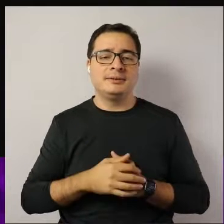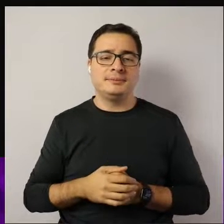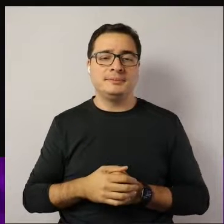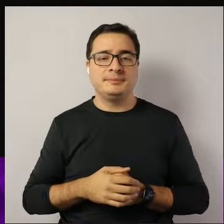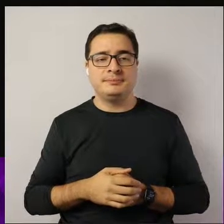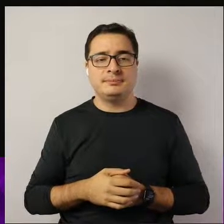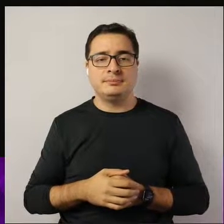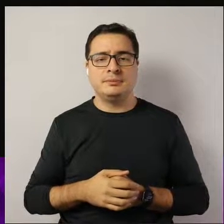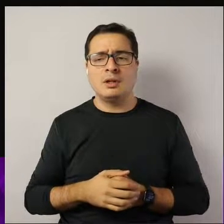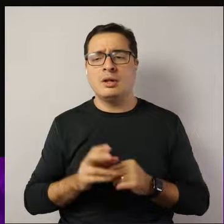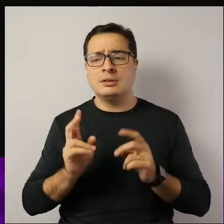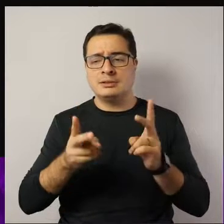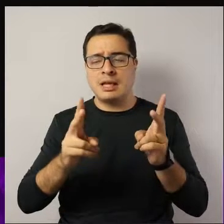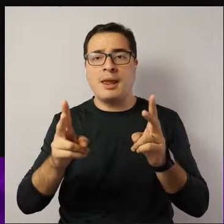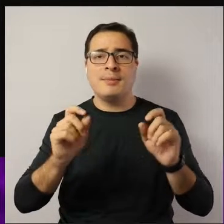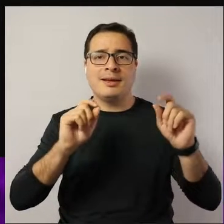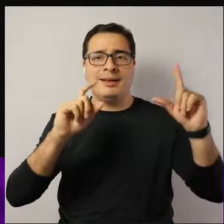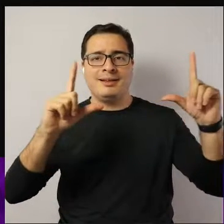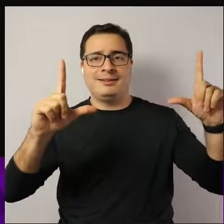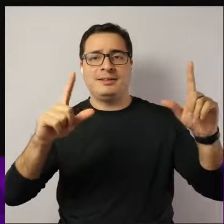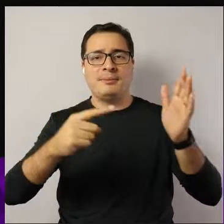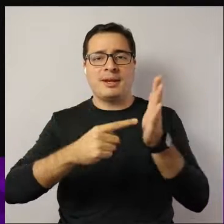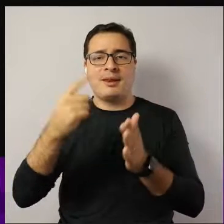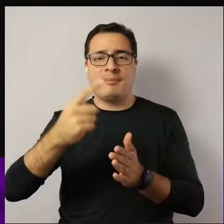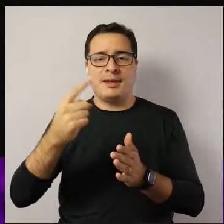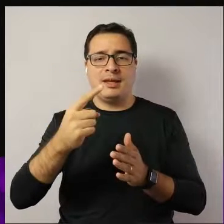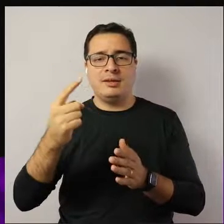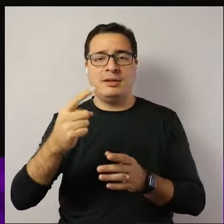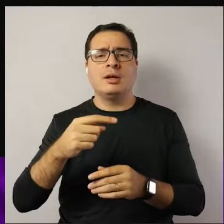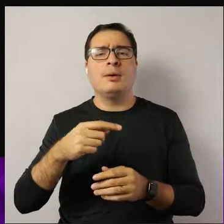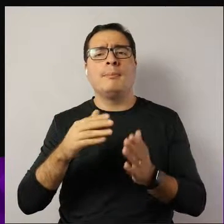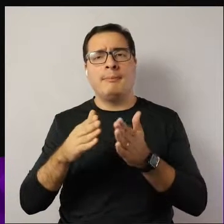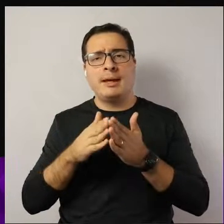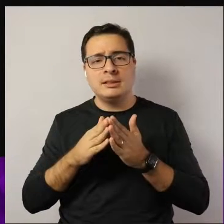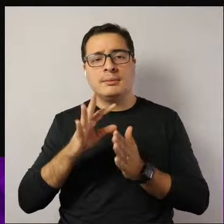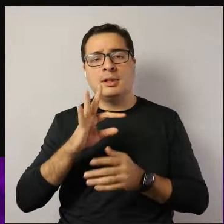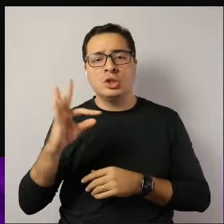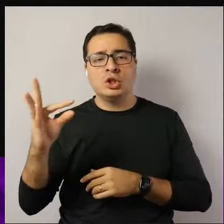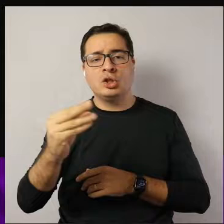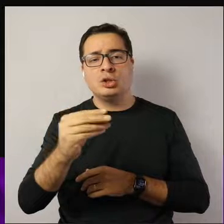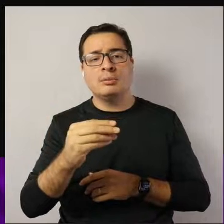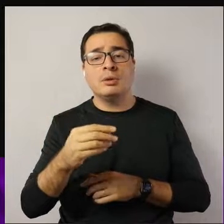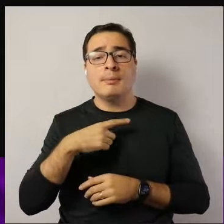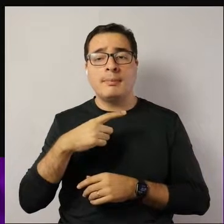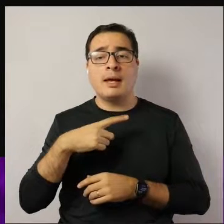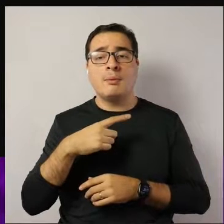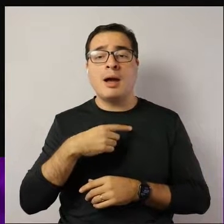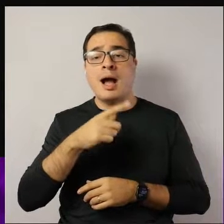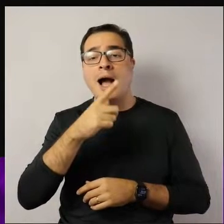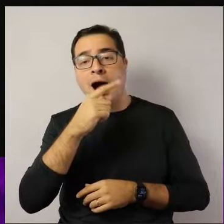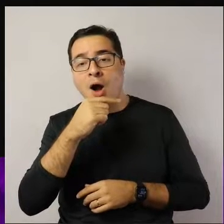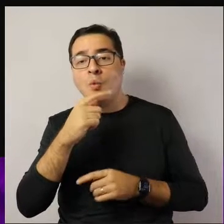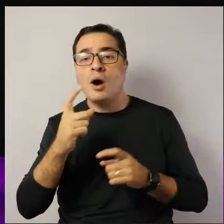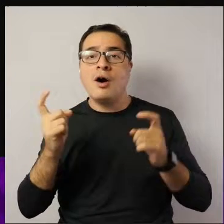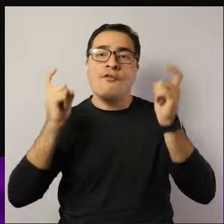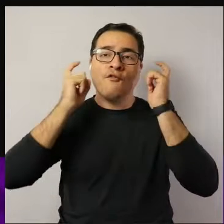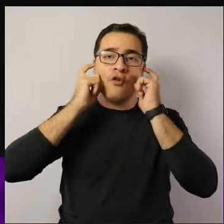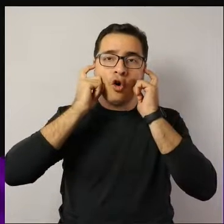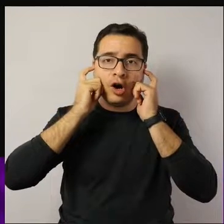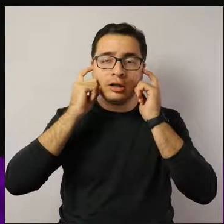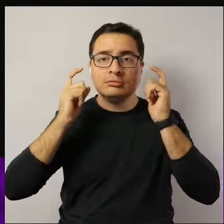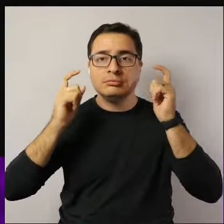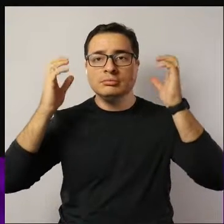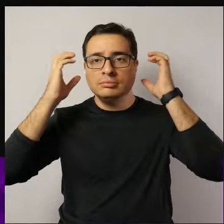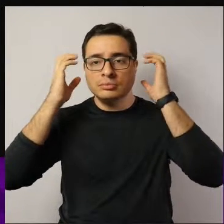sempre coloco esse slide primeiro aqui, né? Que eu sempre peço para que todo mundo pegue uma água, um fone de ouvido, né? Para que não tenha